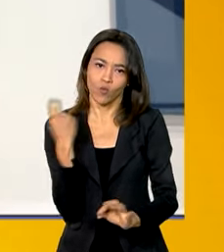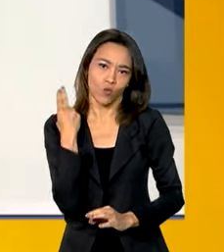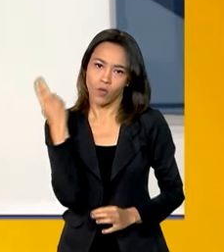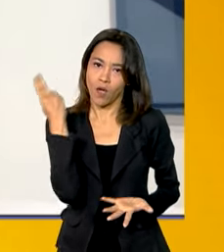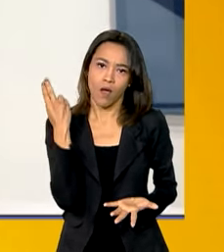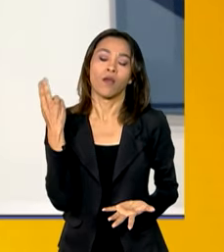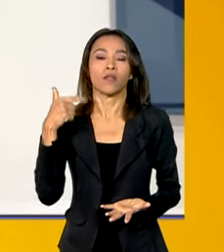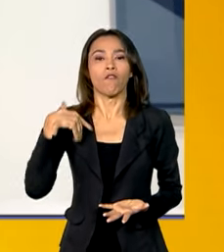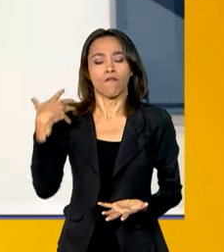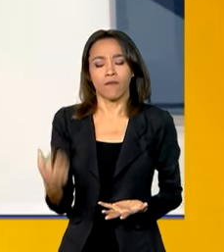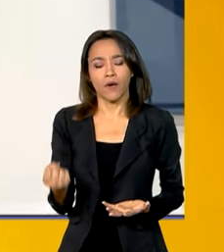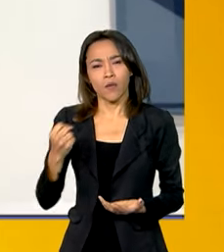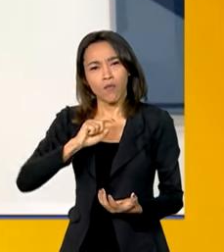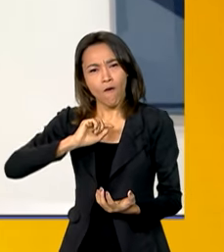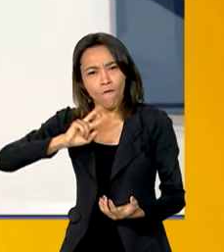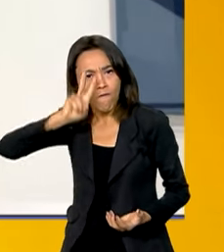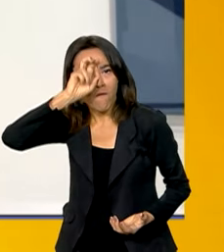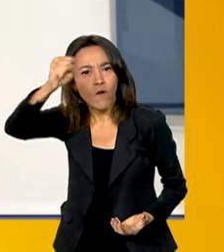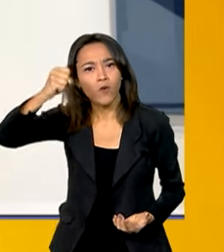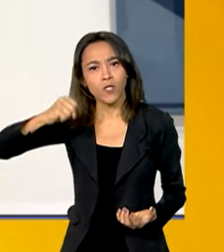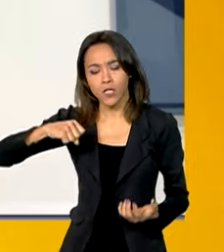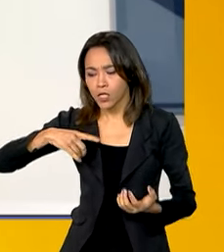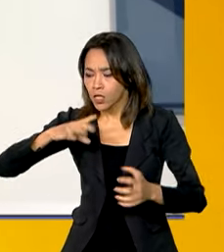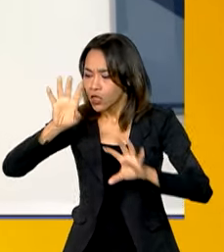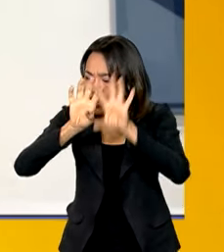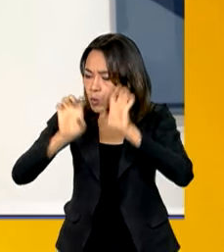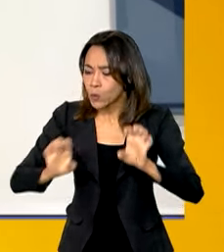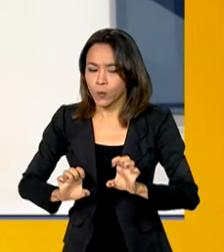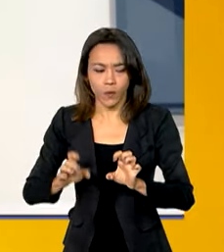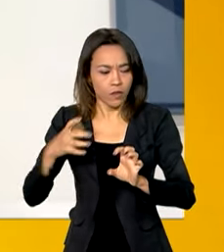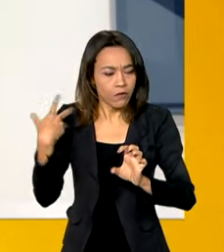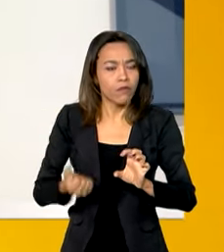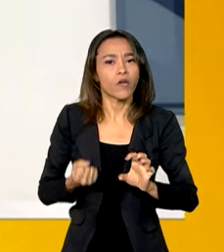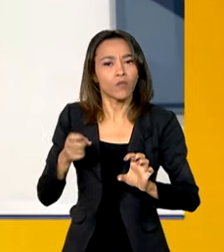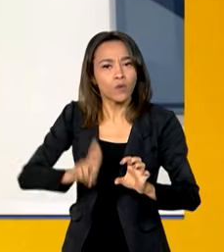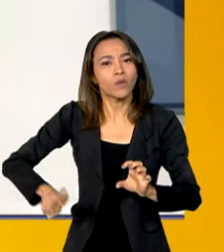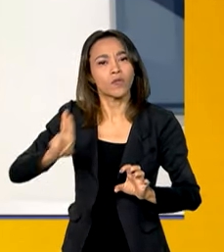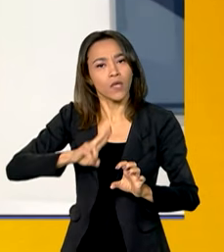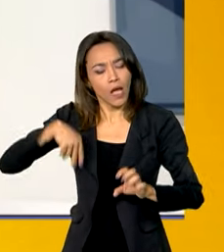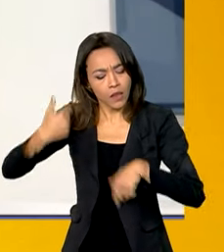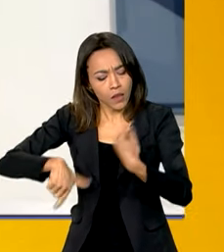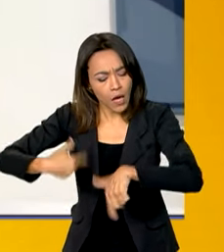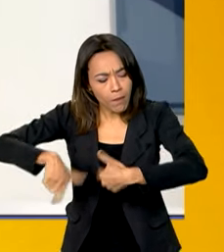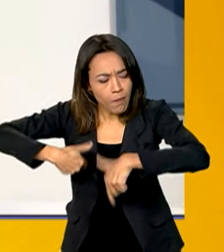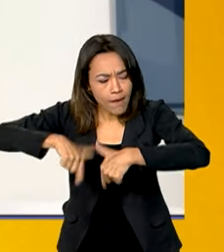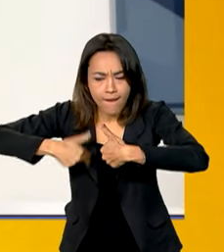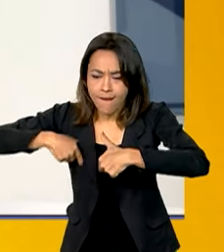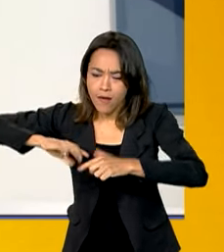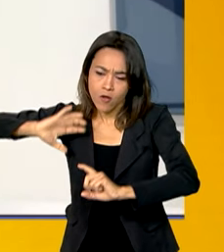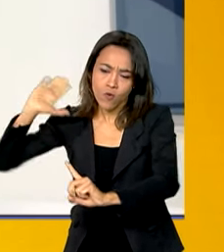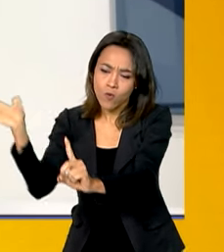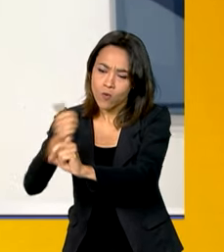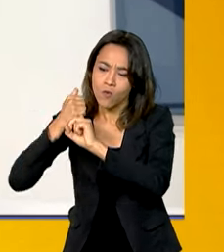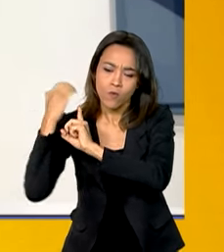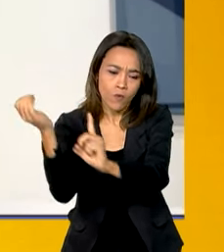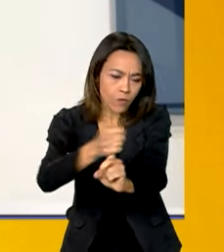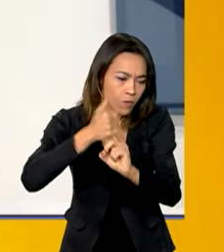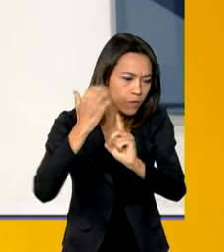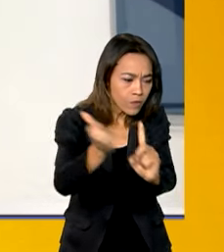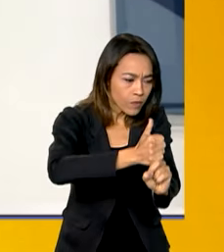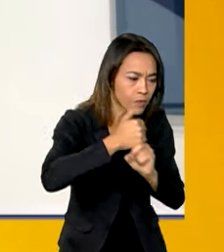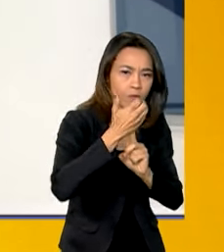utilizar toda a nossa força, toda a estrutura que está montada aqui, trabalhando no resgate ainda das pessoas,